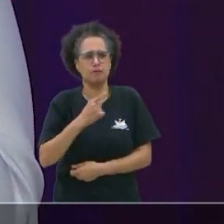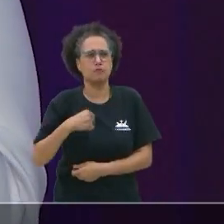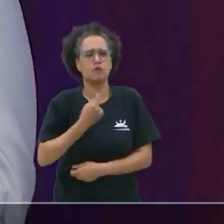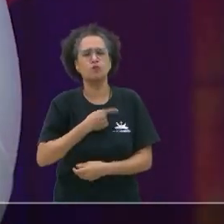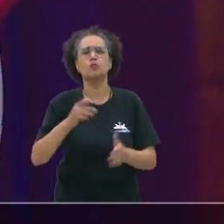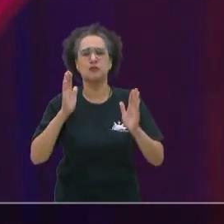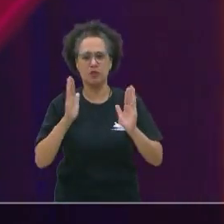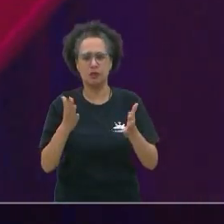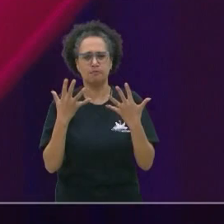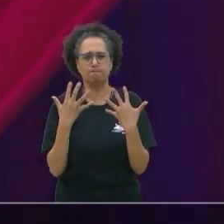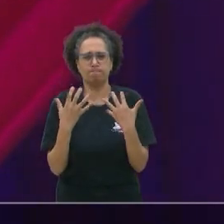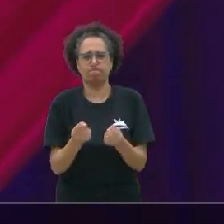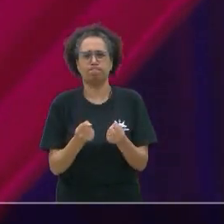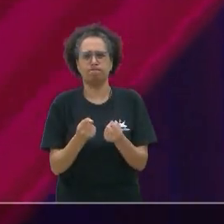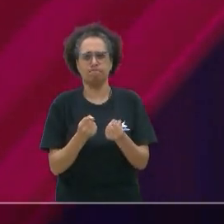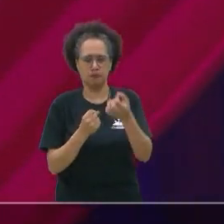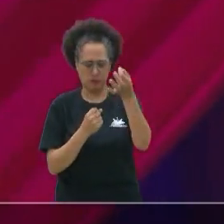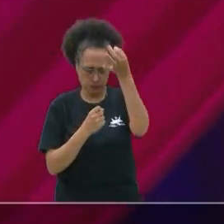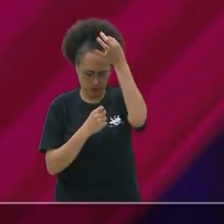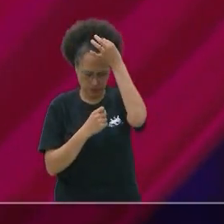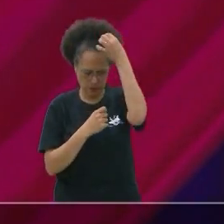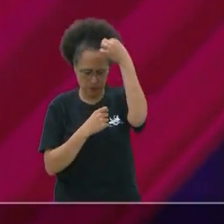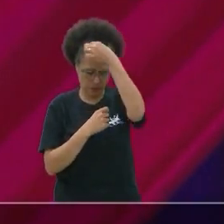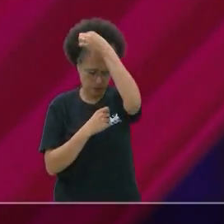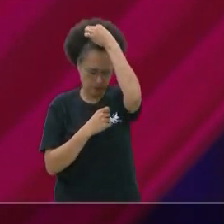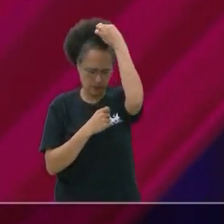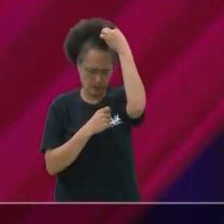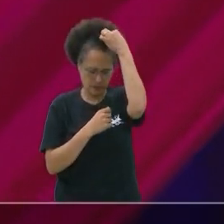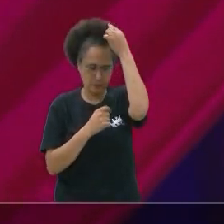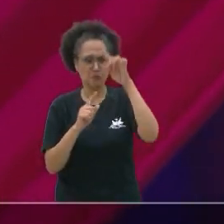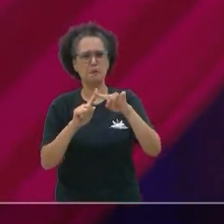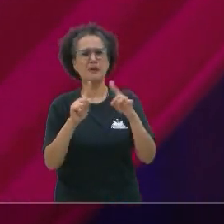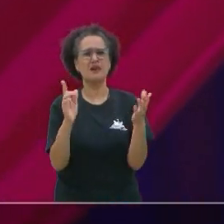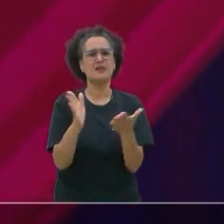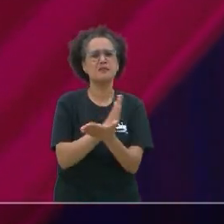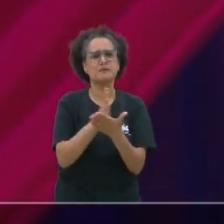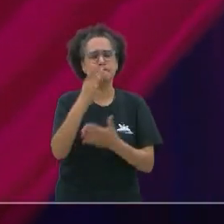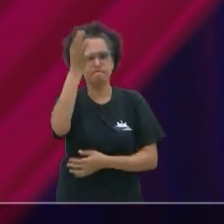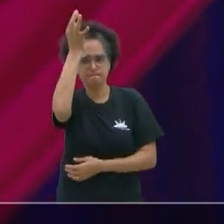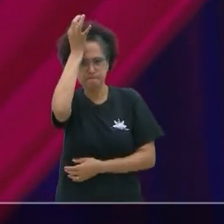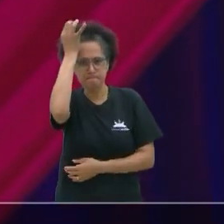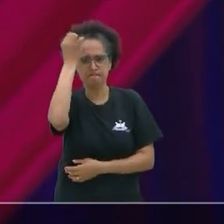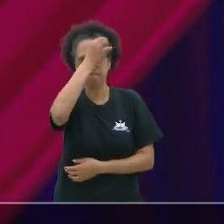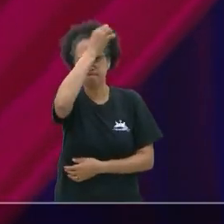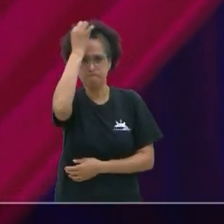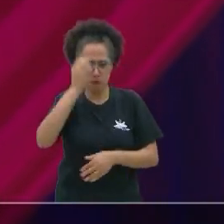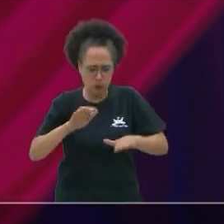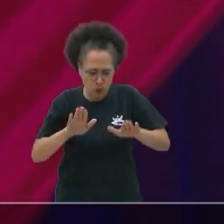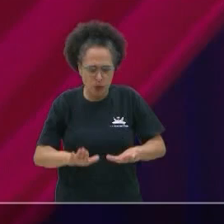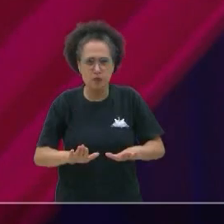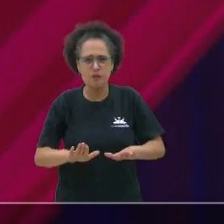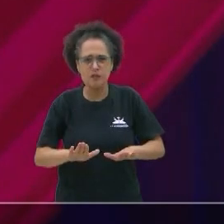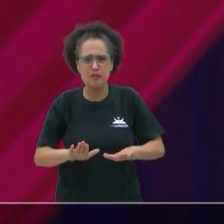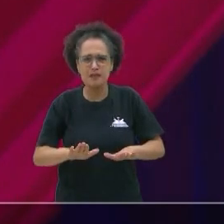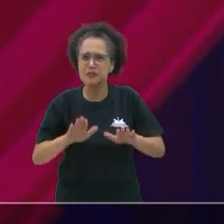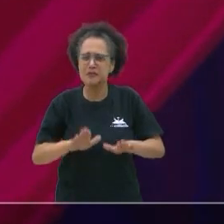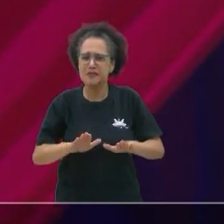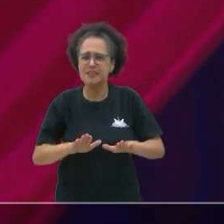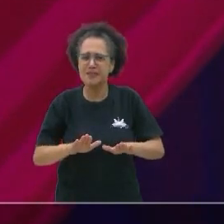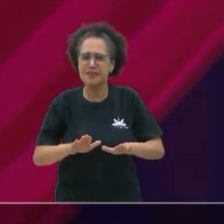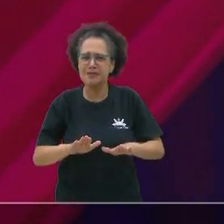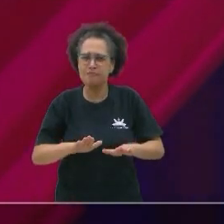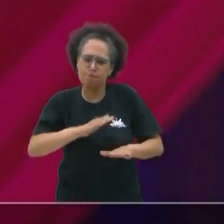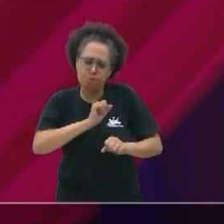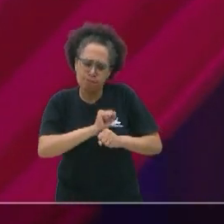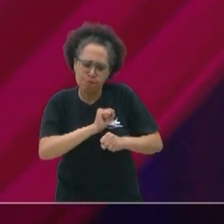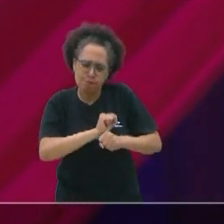Santo, mas muitas vezes o Espírito Santo em nós fica como se dormente, latente,